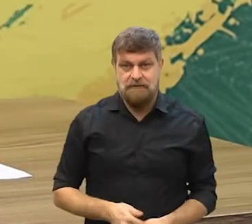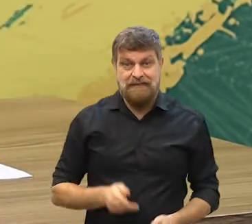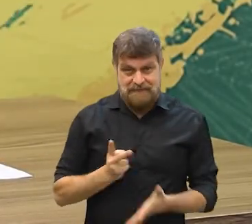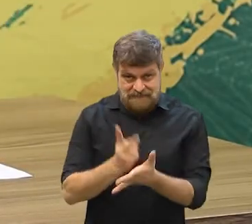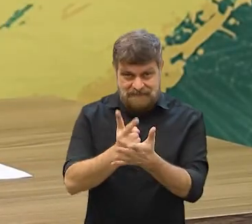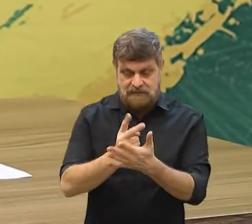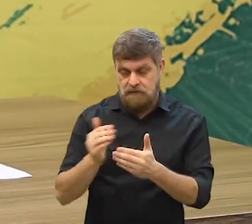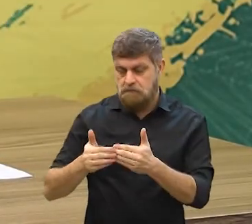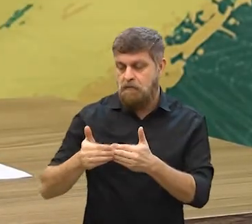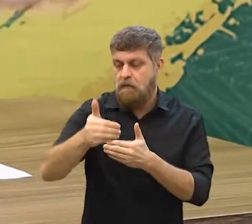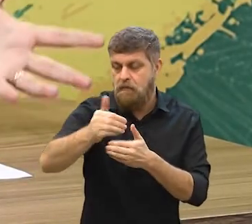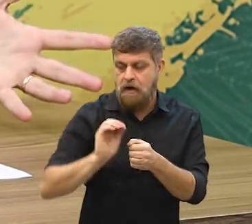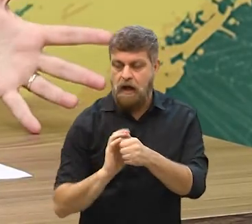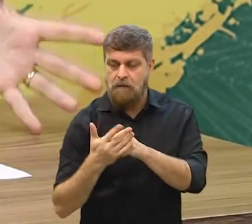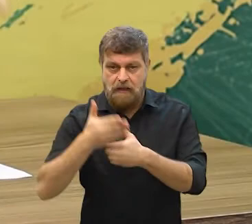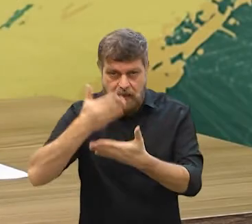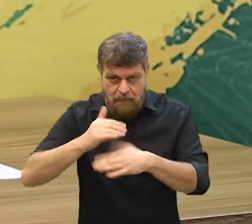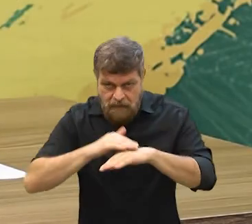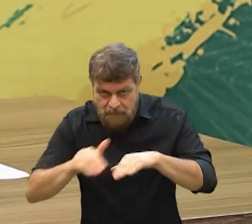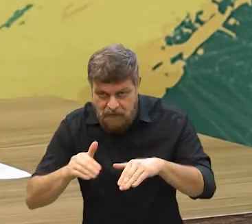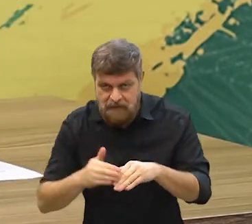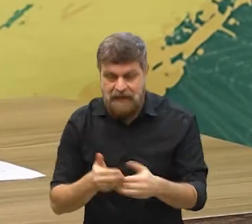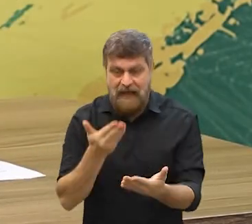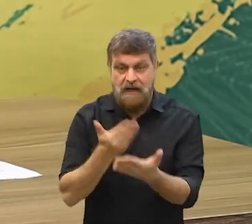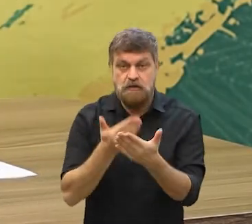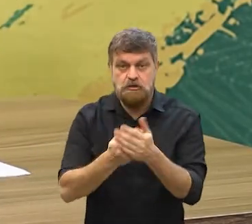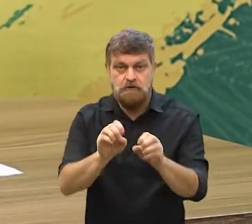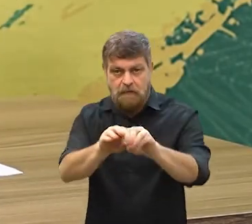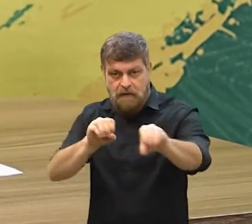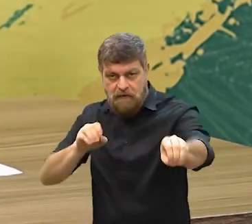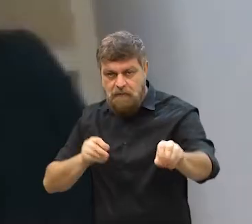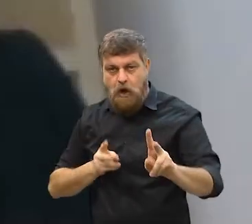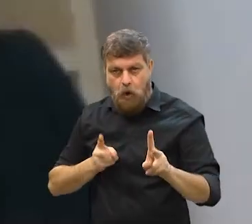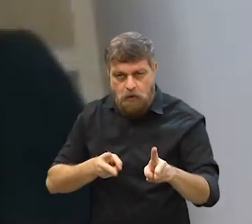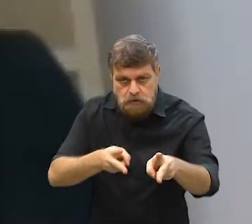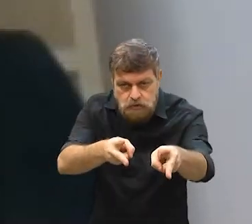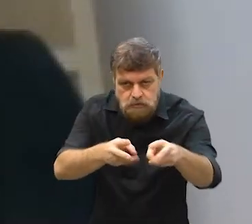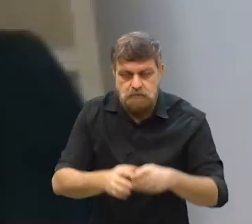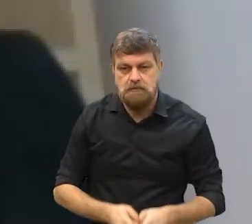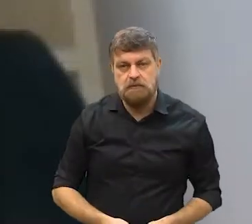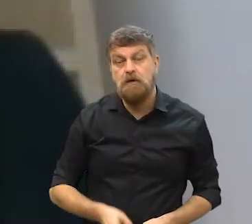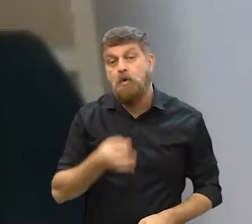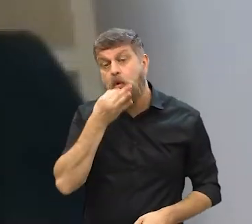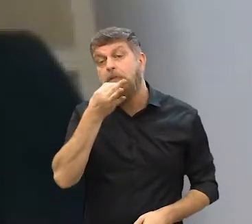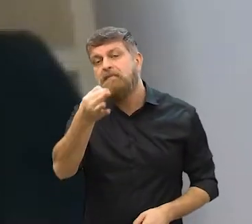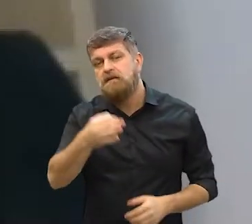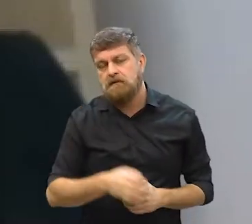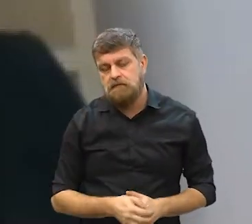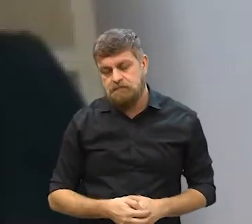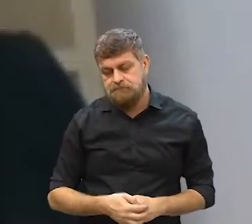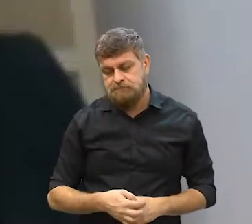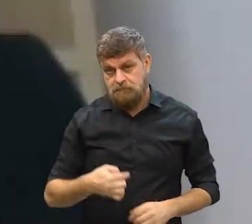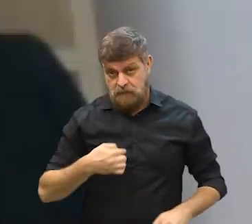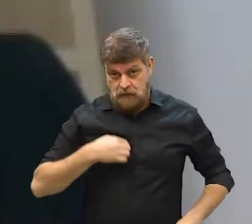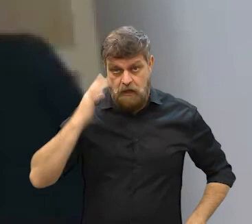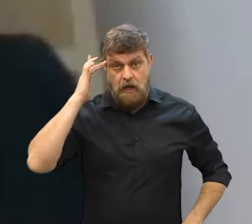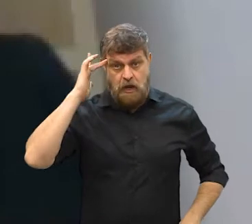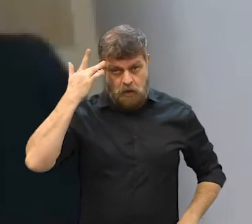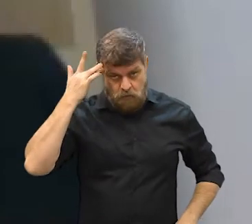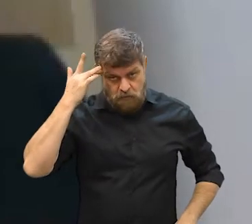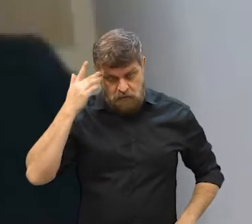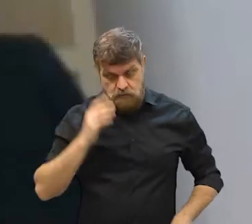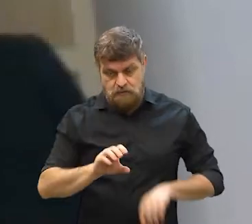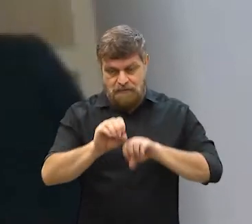para frente, mesmo após a pandemia. Qual é a sua opinião sobre isso? Olha, eu acho que ela vai